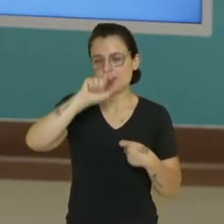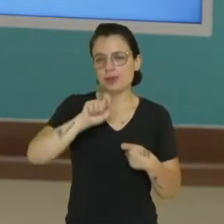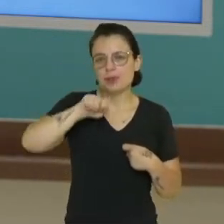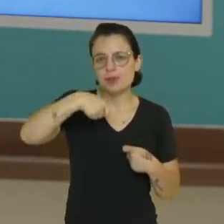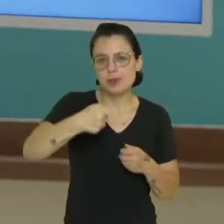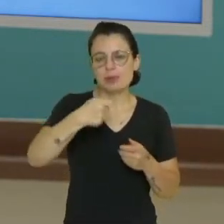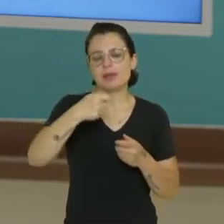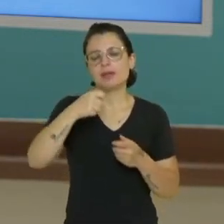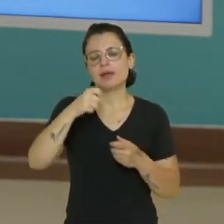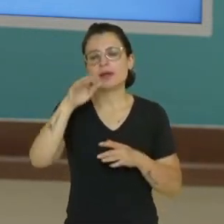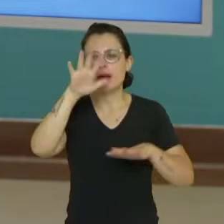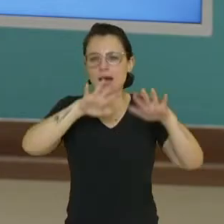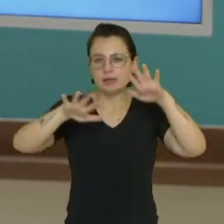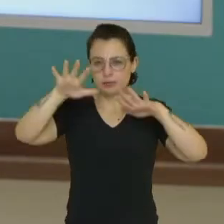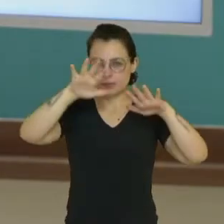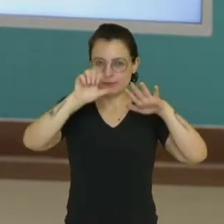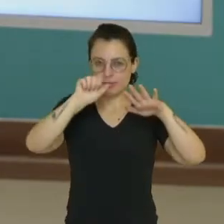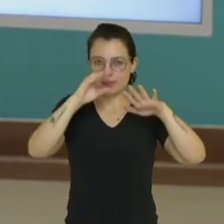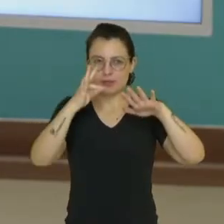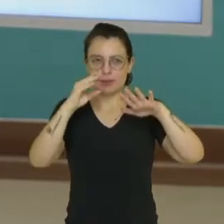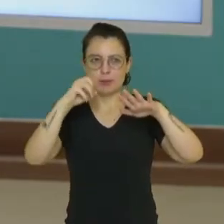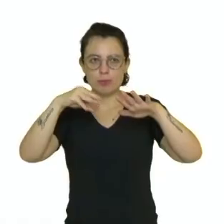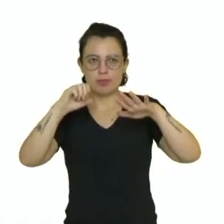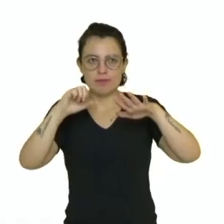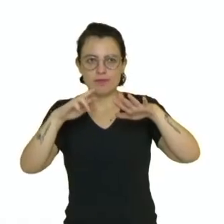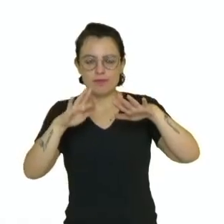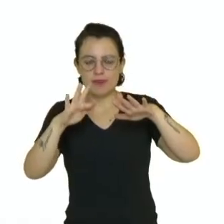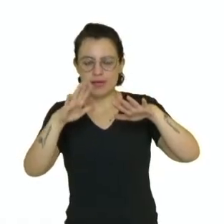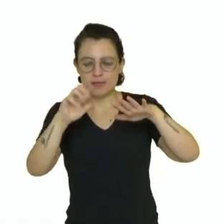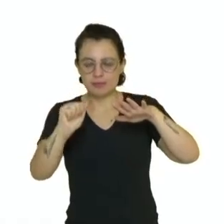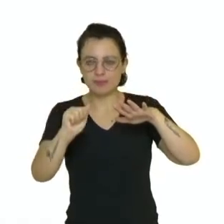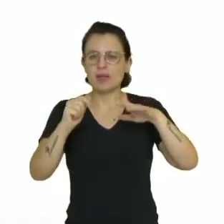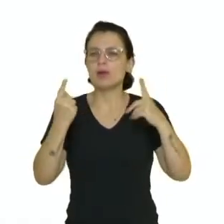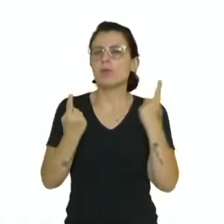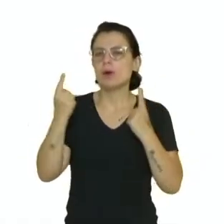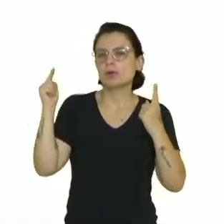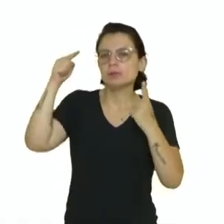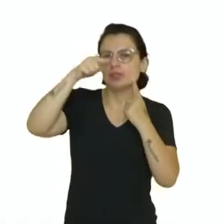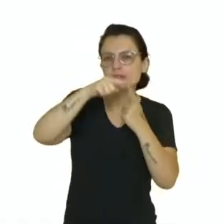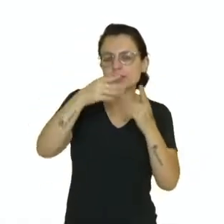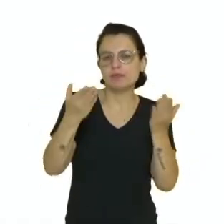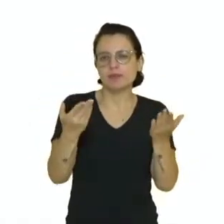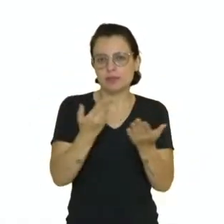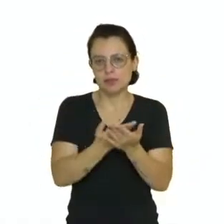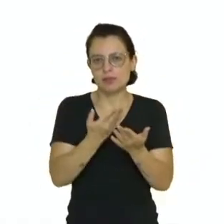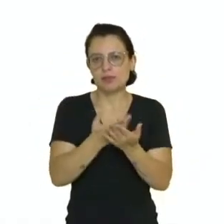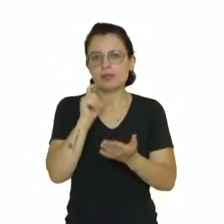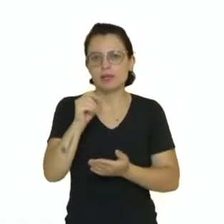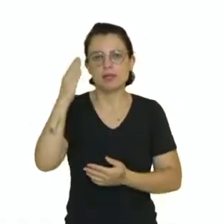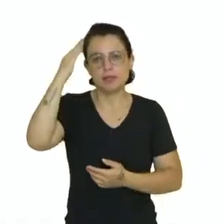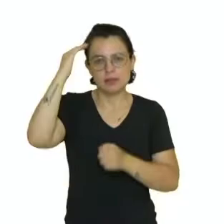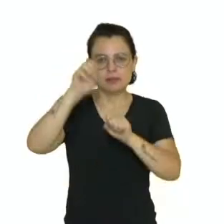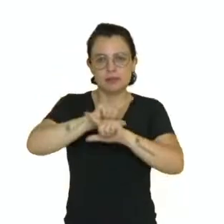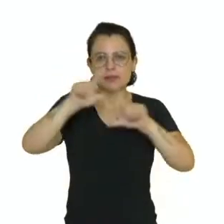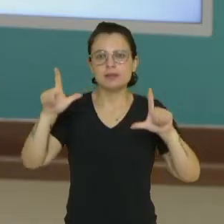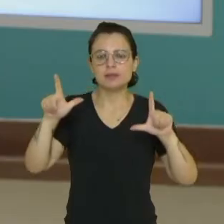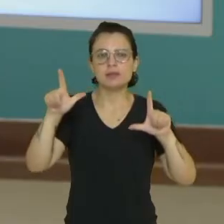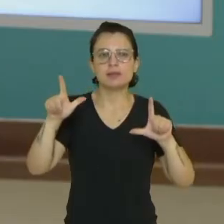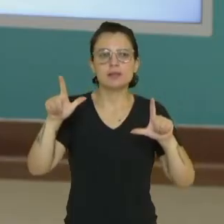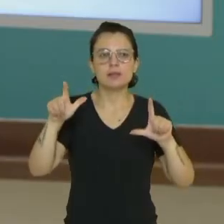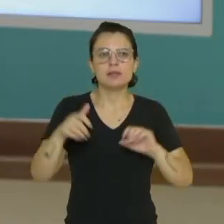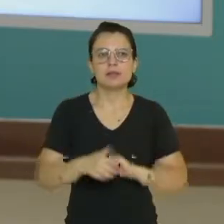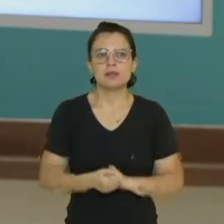a atmosfera. Então vamos lá? Para os objetivos da aula. Primeiro é compreender a atmosfera com